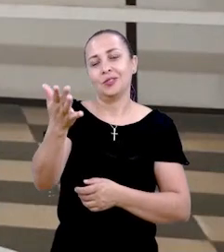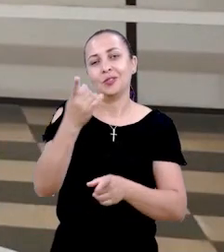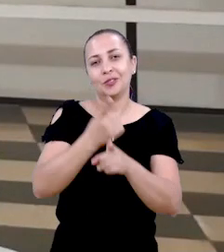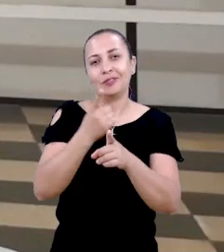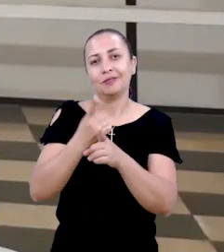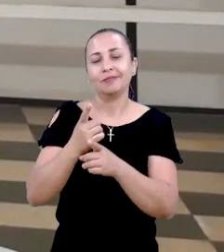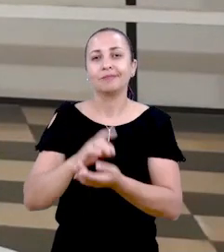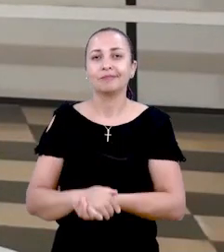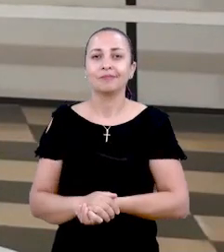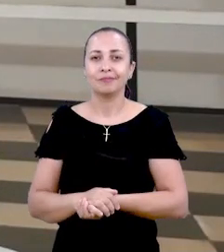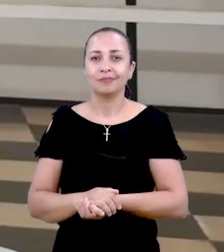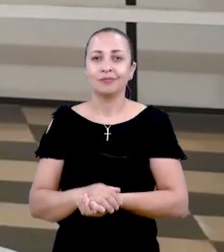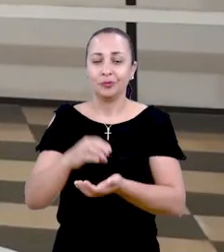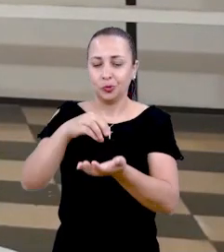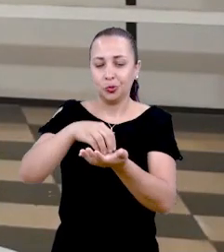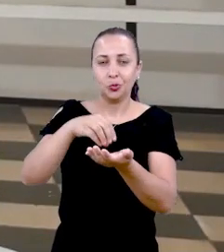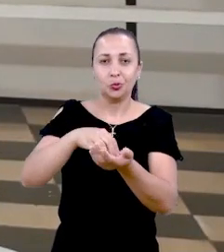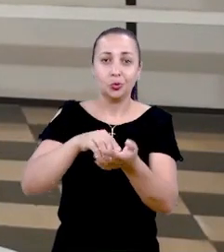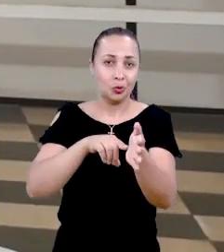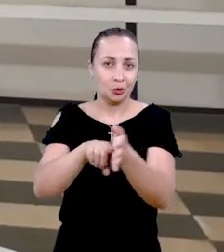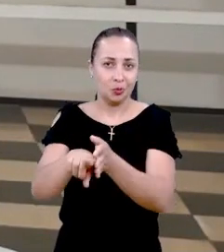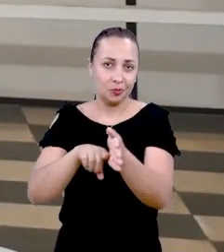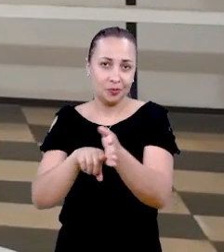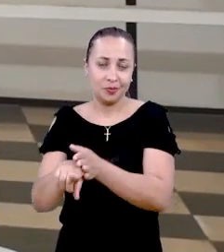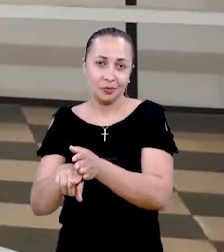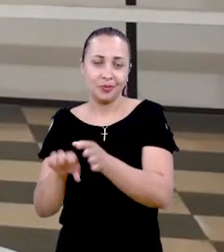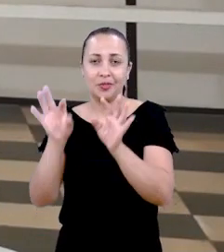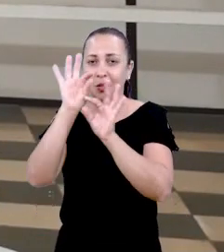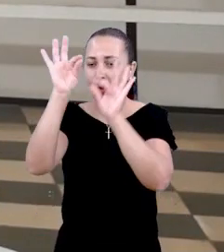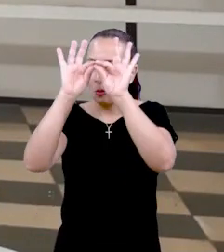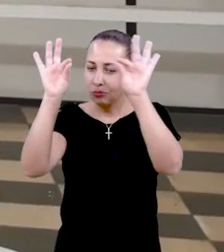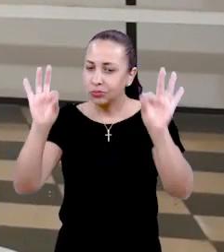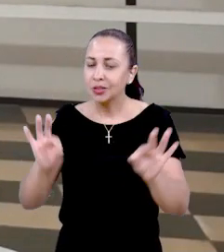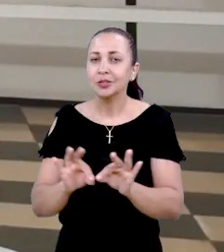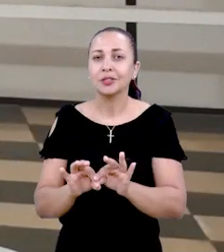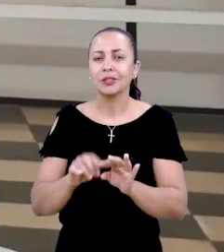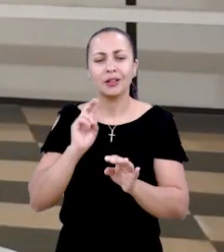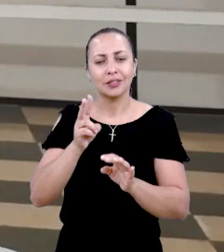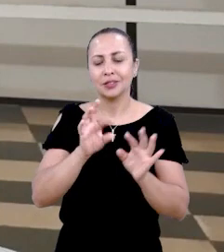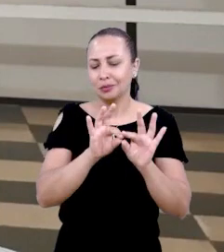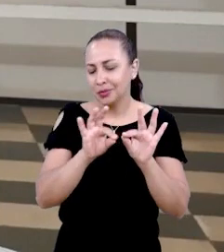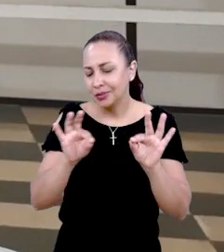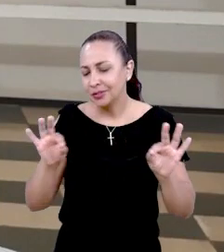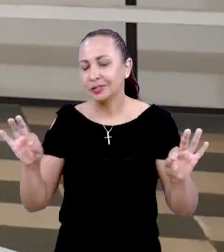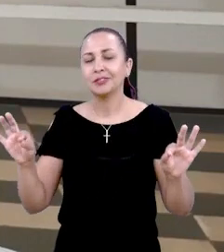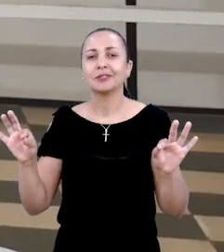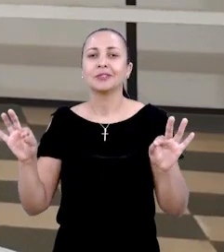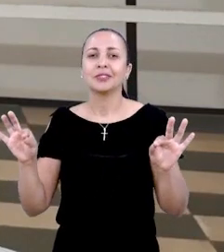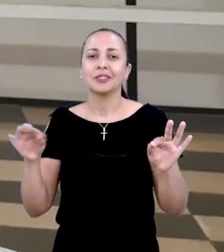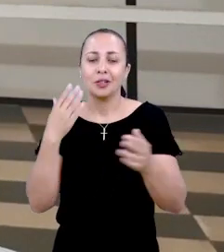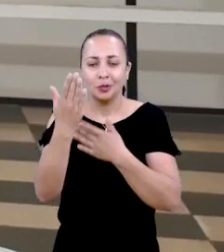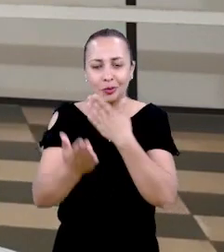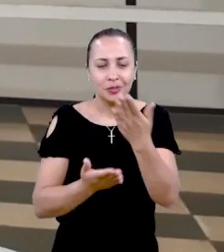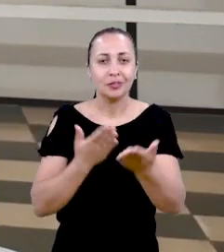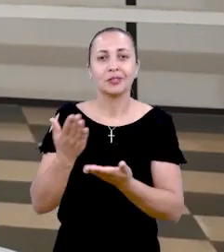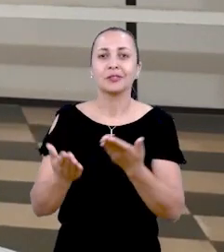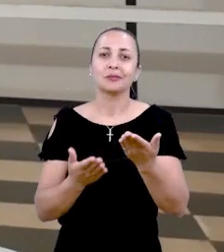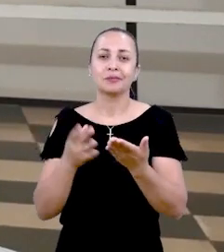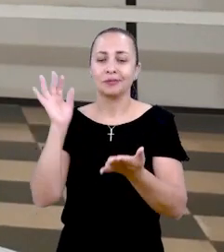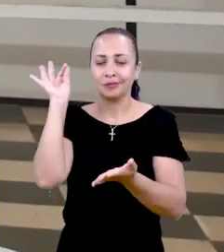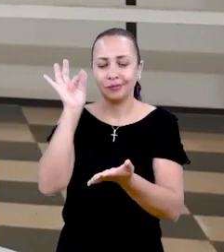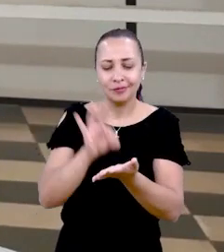projetos aqui do Núcleo de Pesquisa, eles são sempre, né, nessa linha do